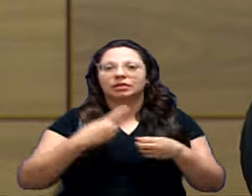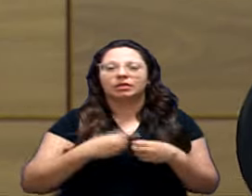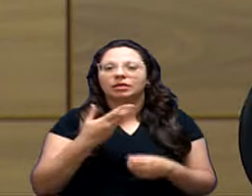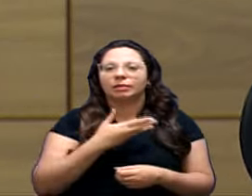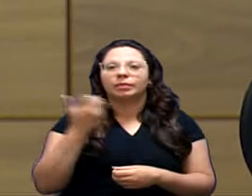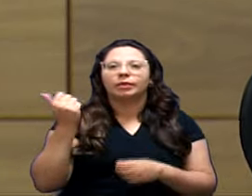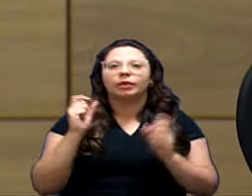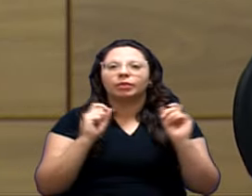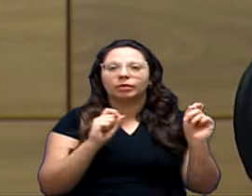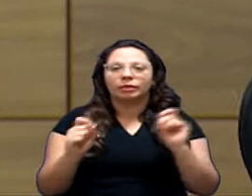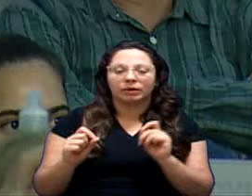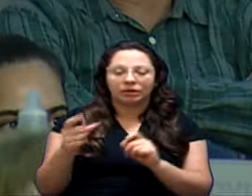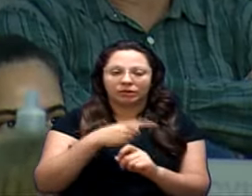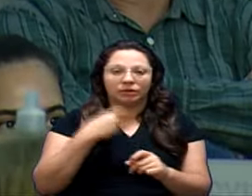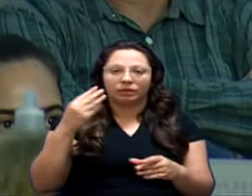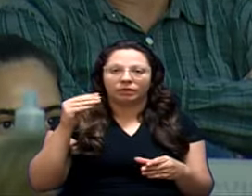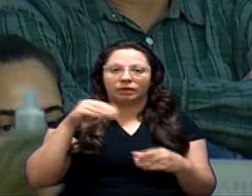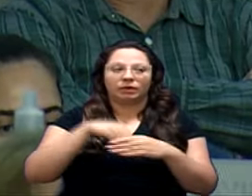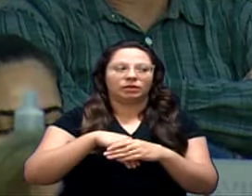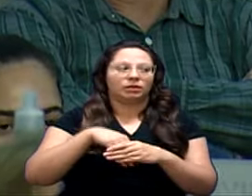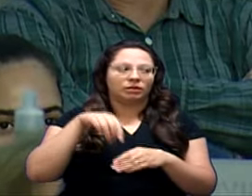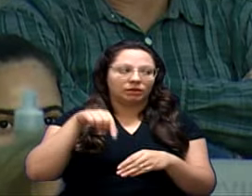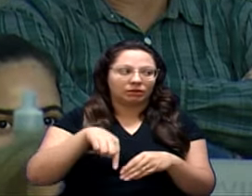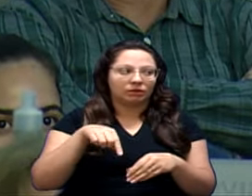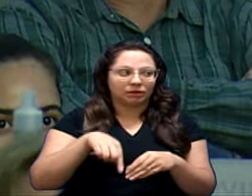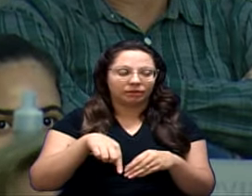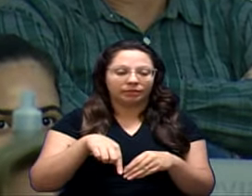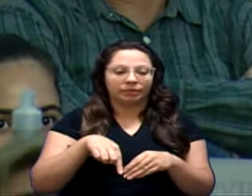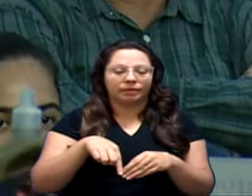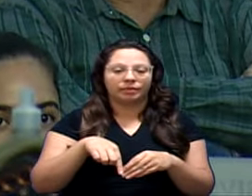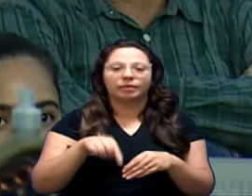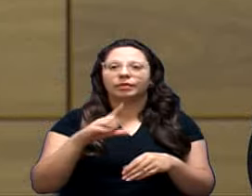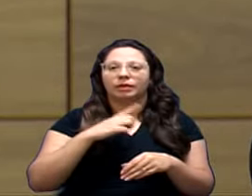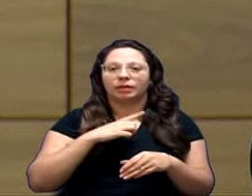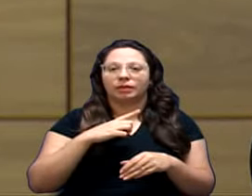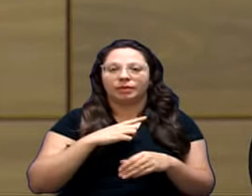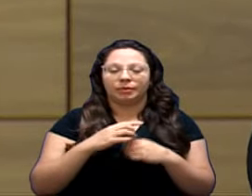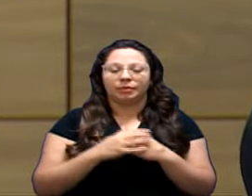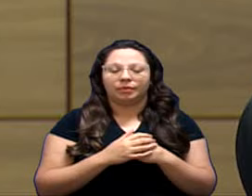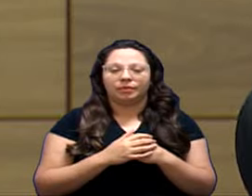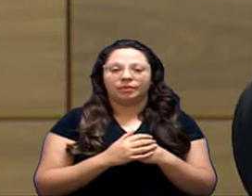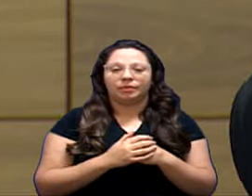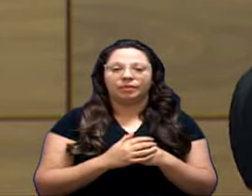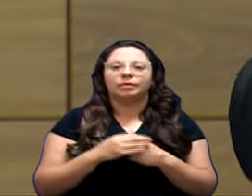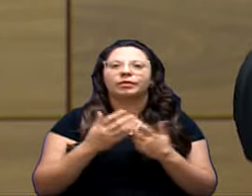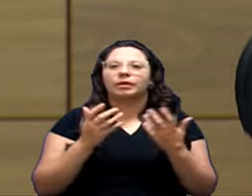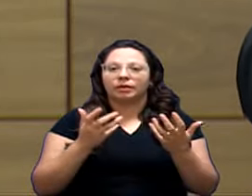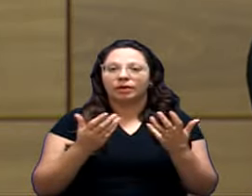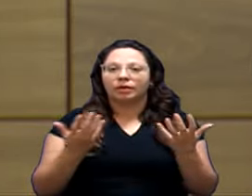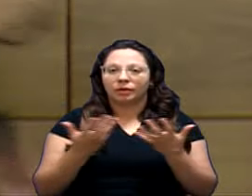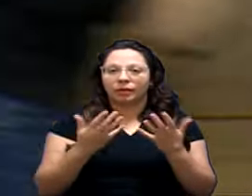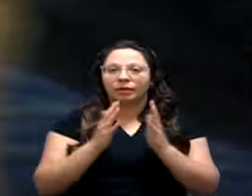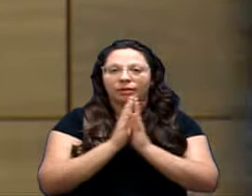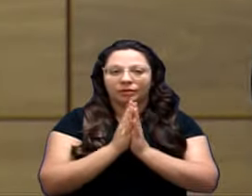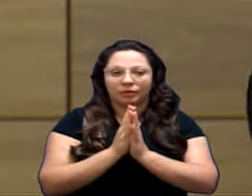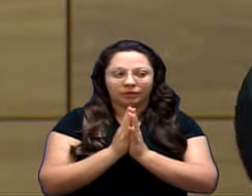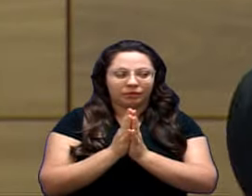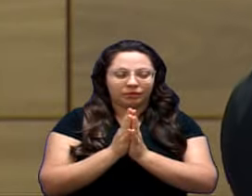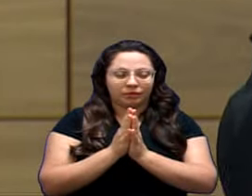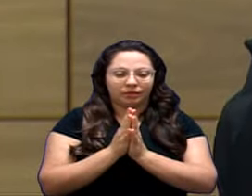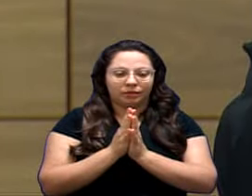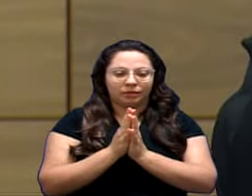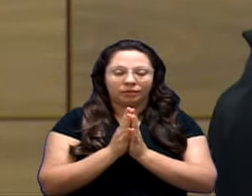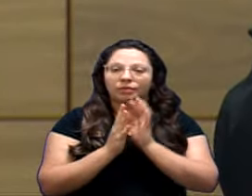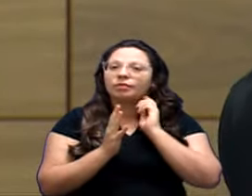eh votando aqui no determinado tempo oportuno eu gostaria nesse momento passar